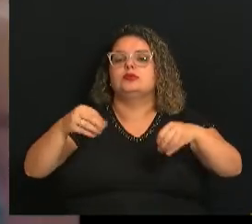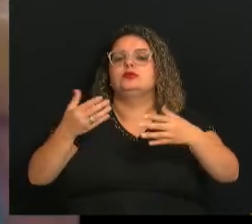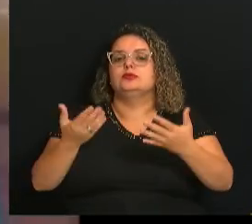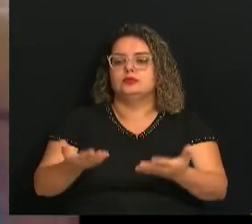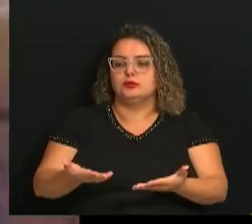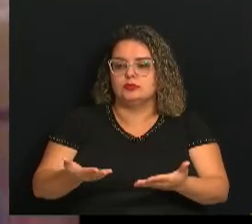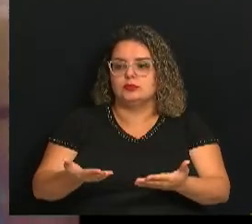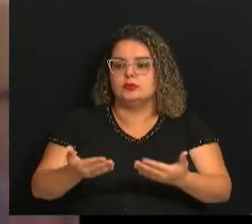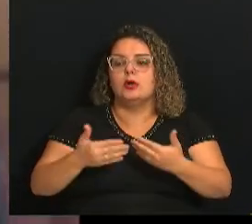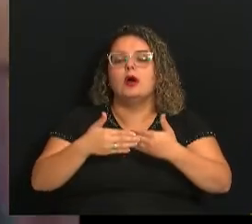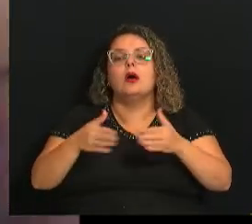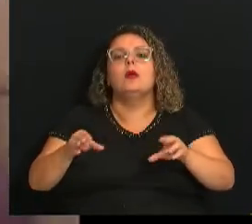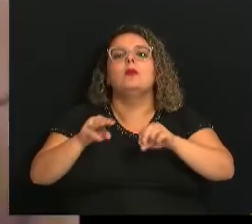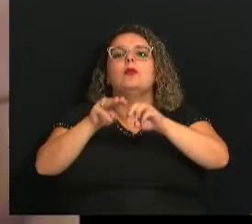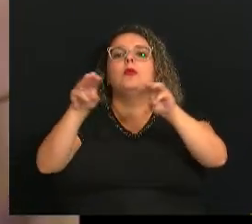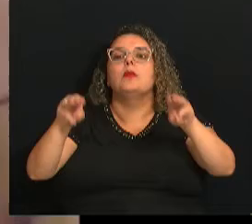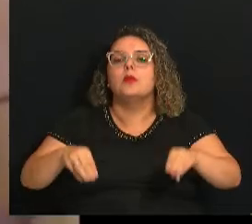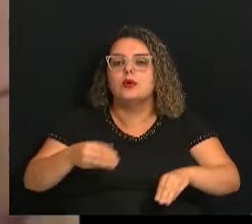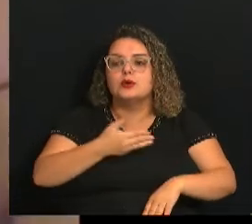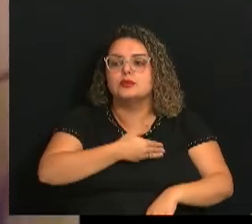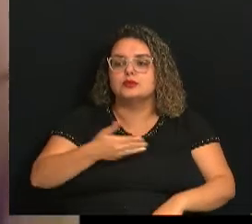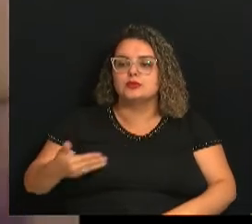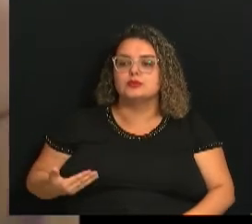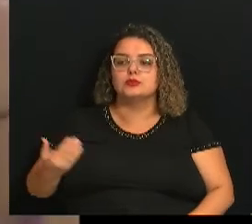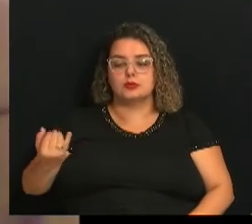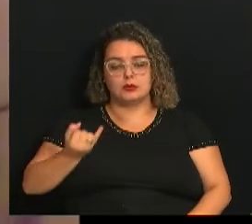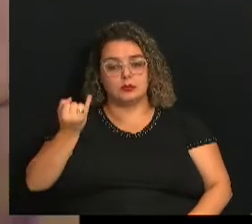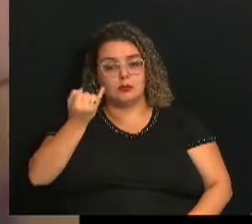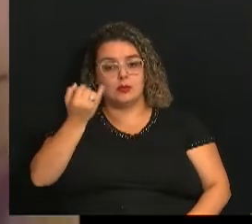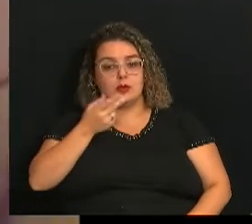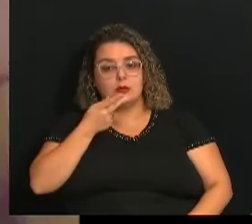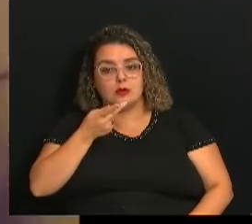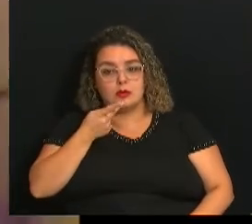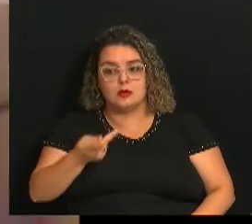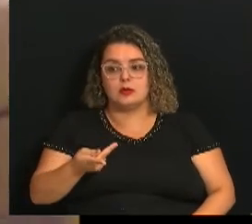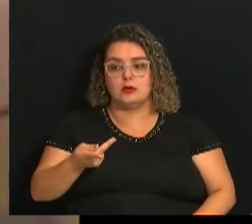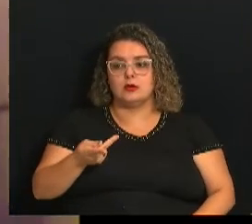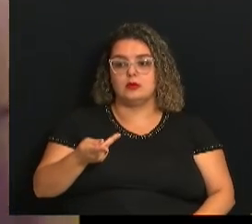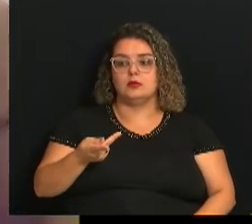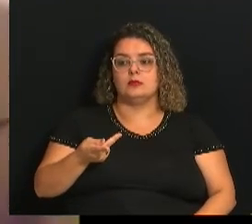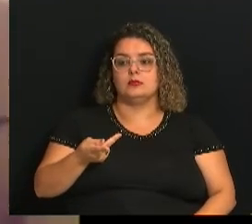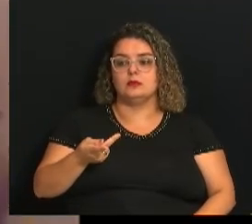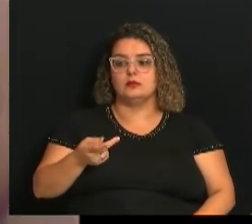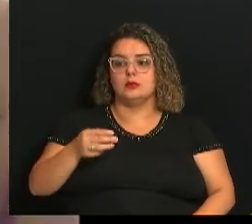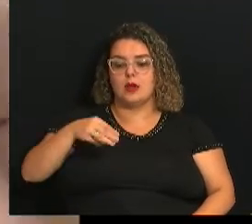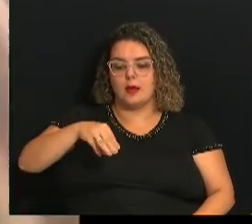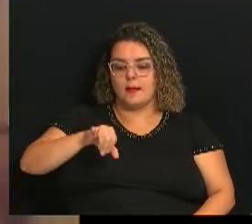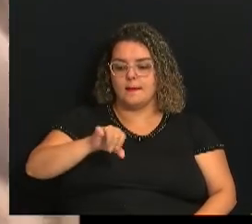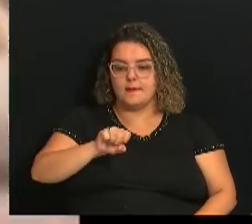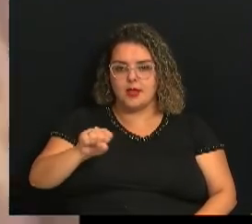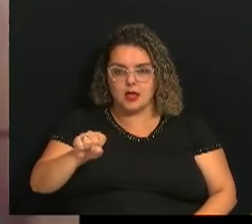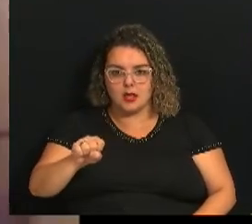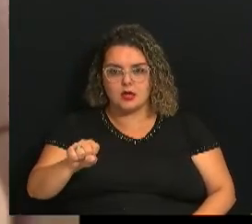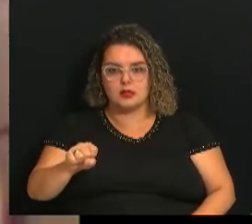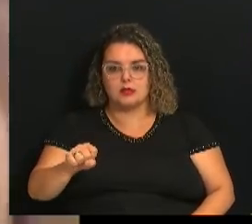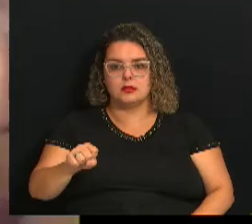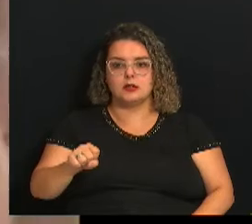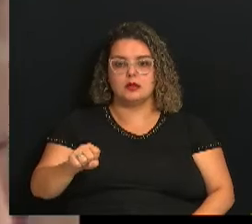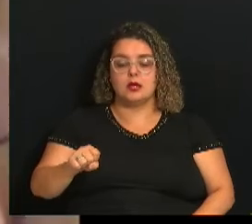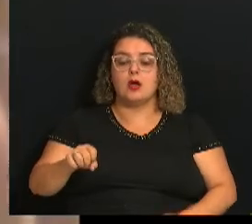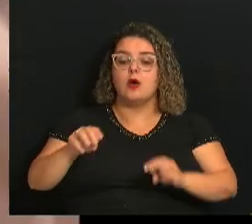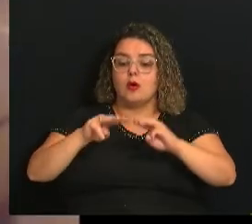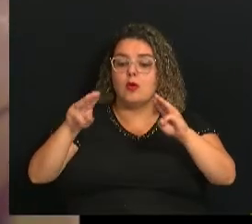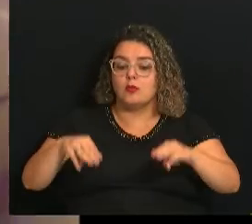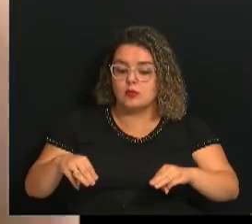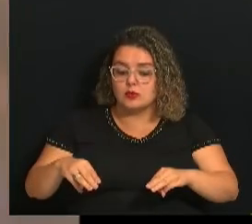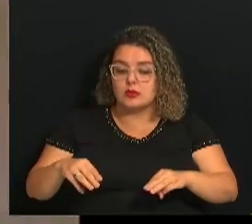museu público, e é importante dizer que o MIS é um dos museus que traz na sua